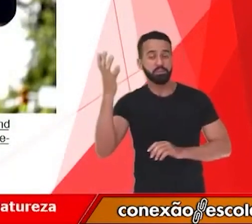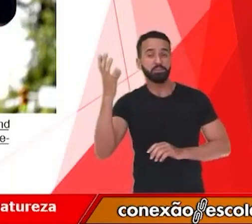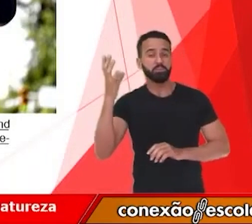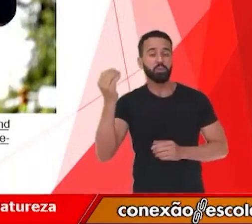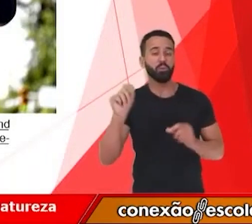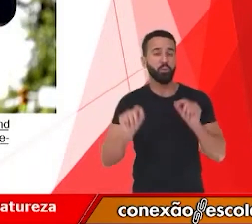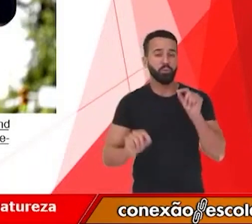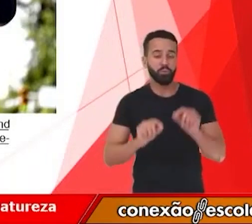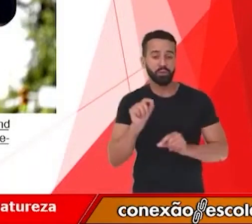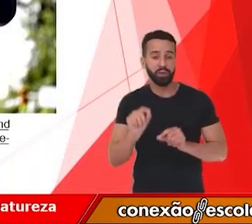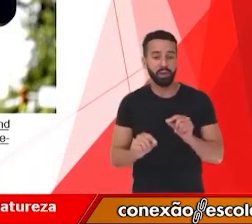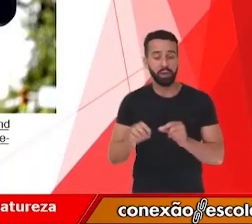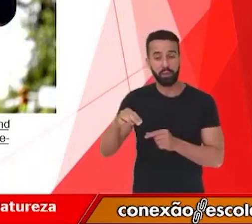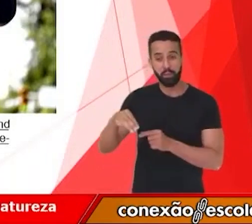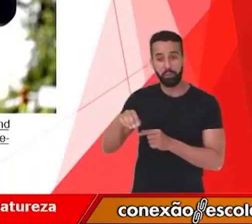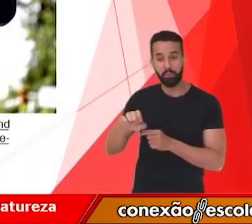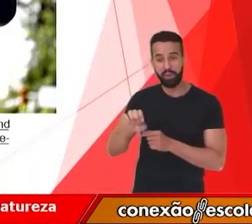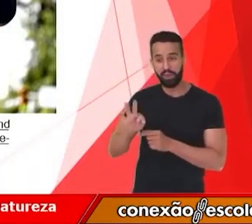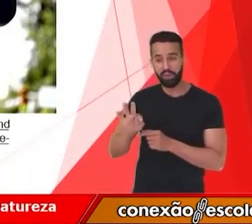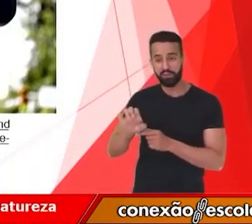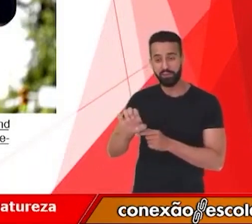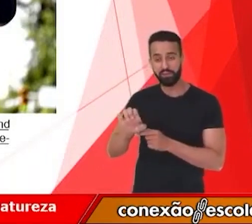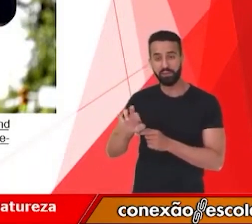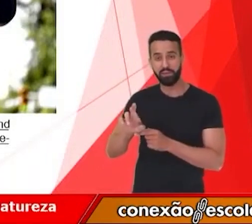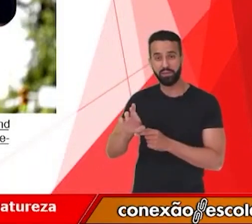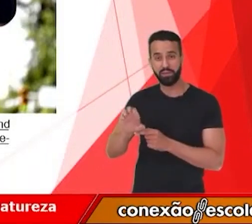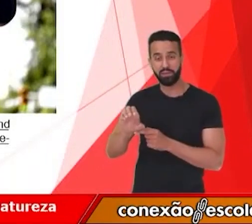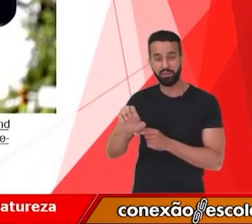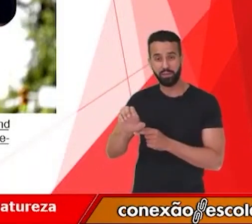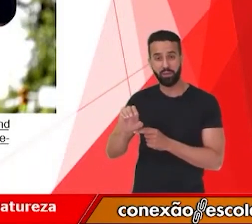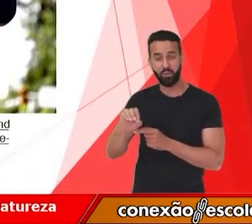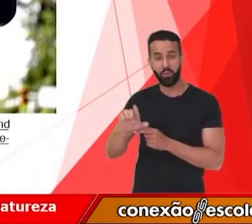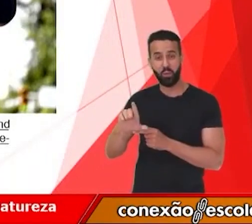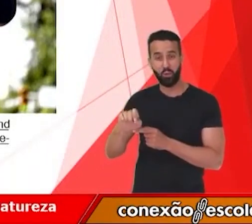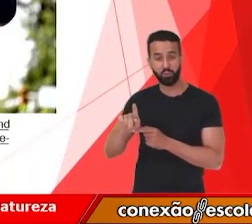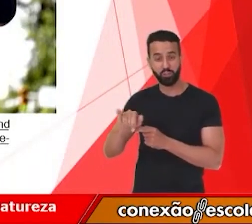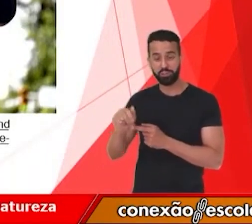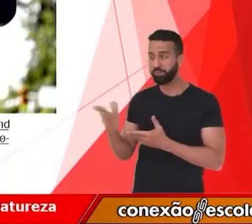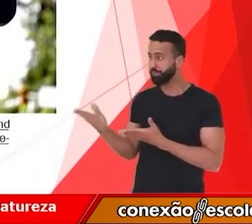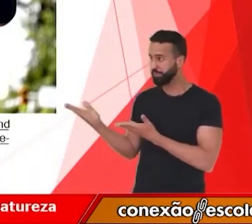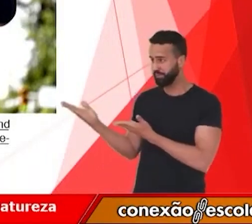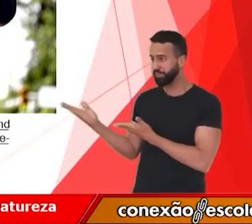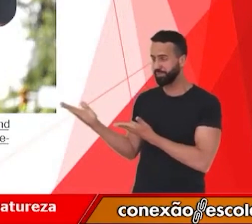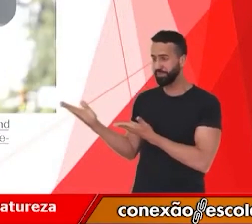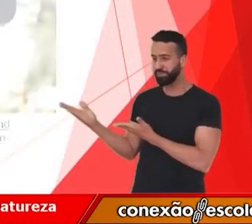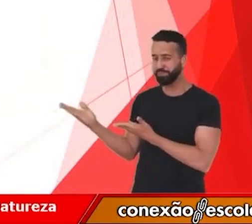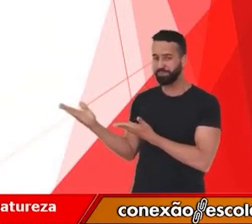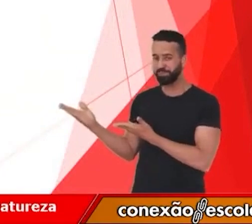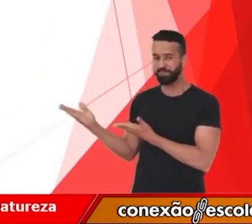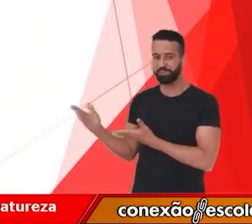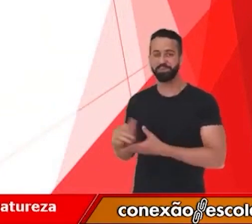de meteorologia. Essa palavra que eu estou apontando com a seta.